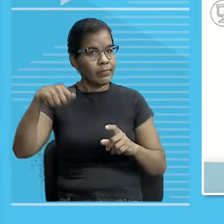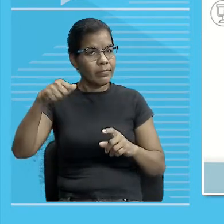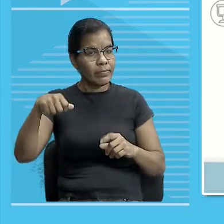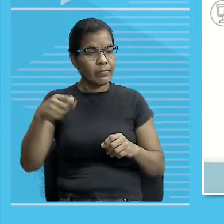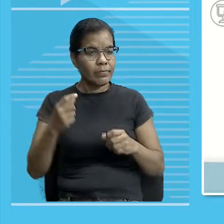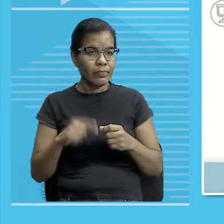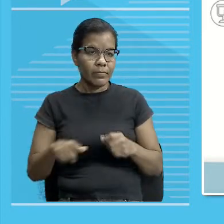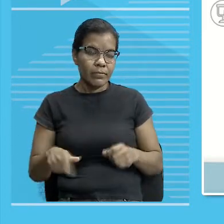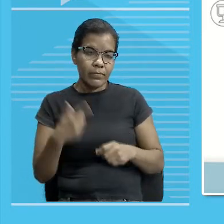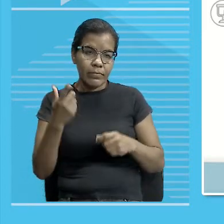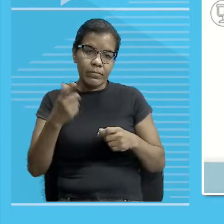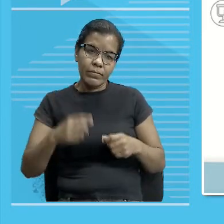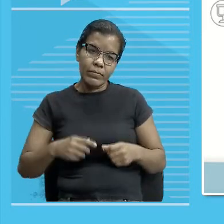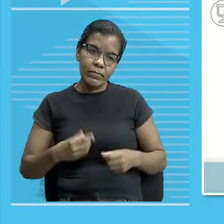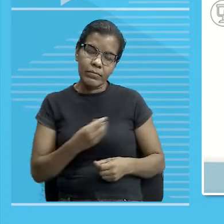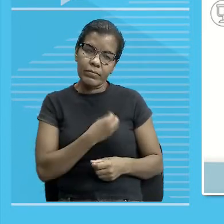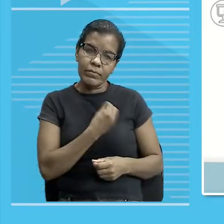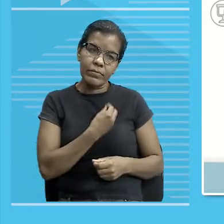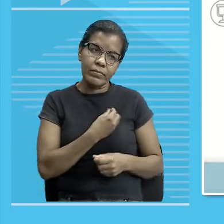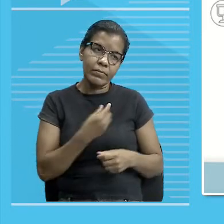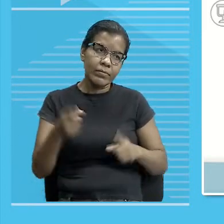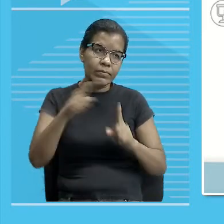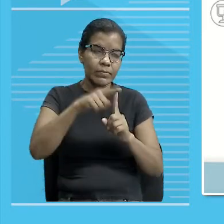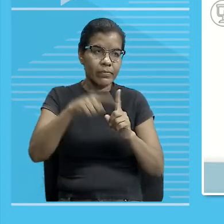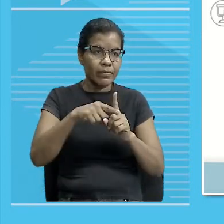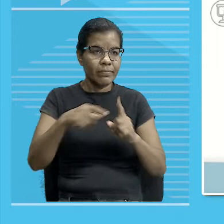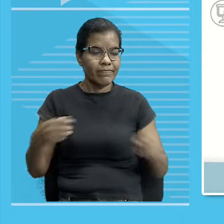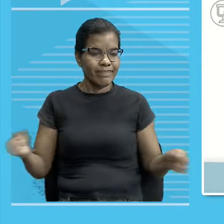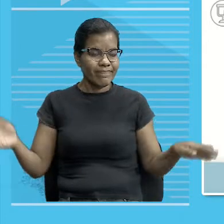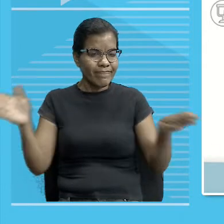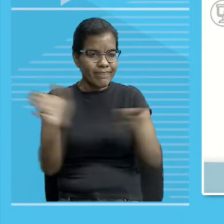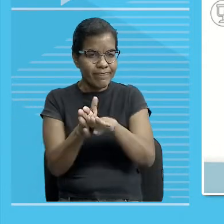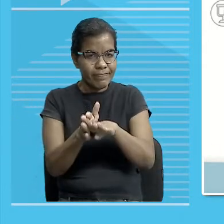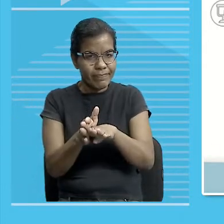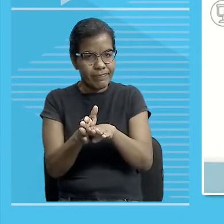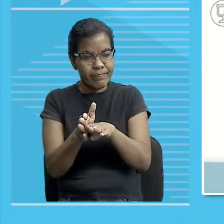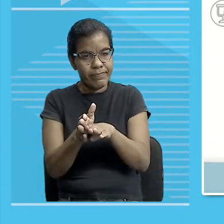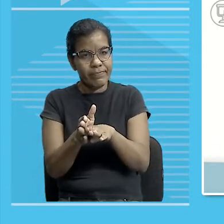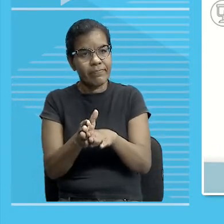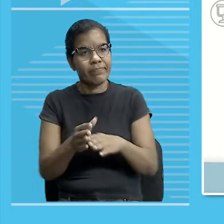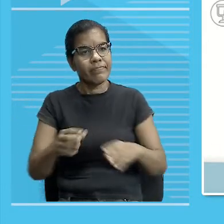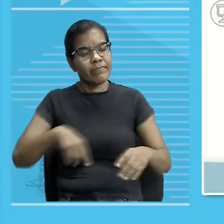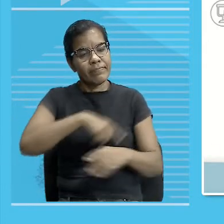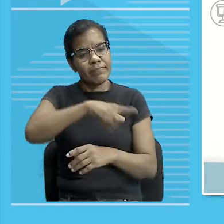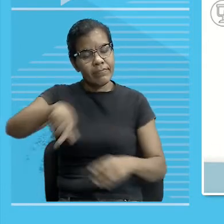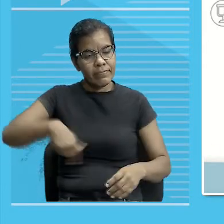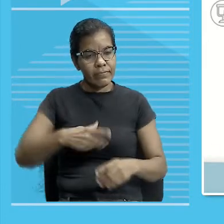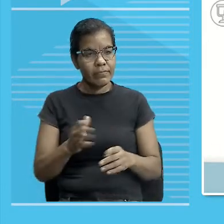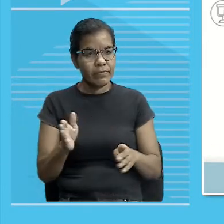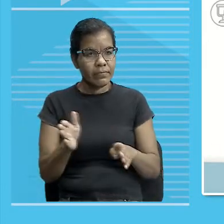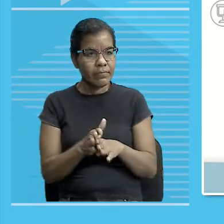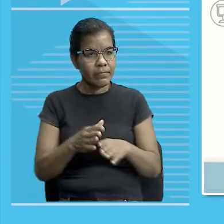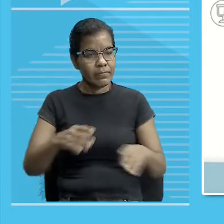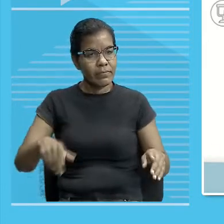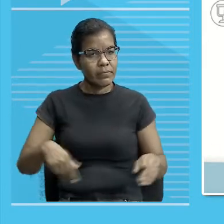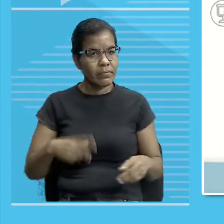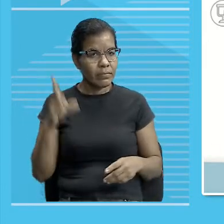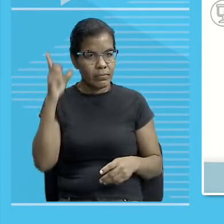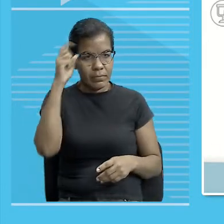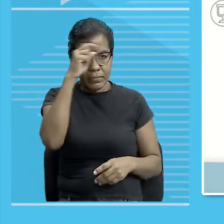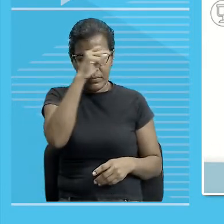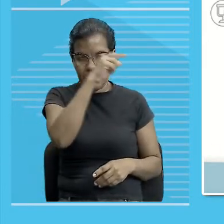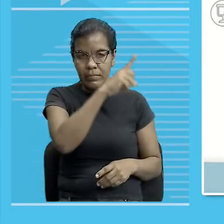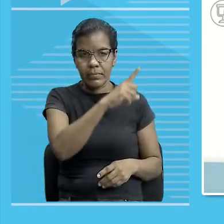quando você tem toda uma vida para viver e a gravidez acaba interrompendo aquele ciclo, tornando as coisas mais